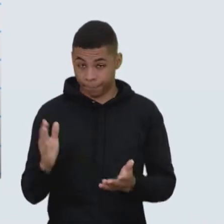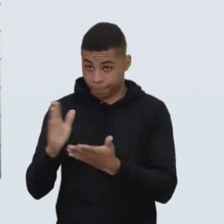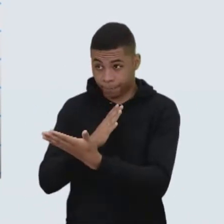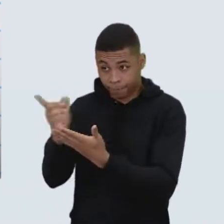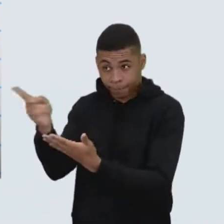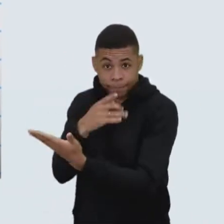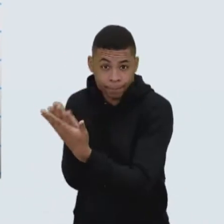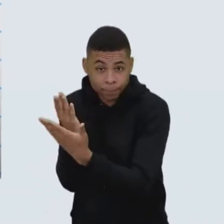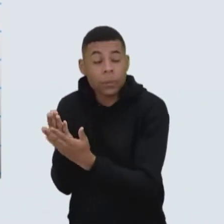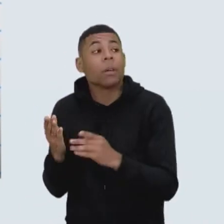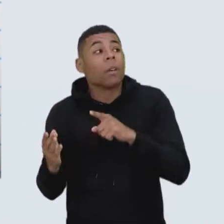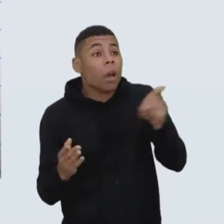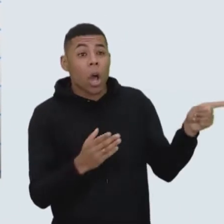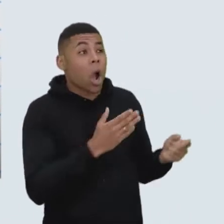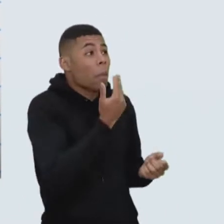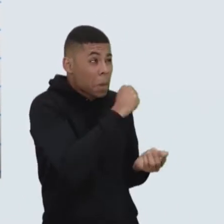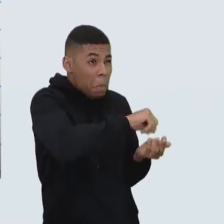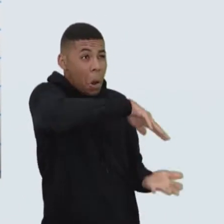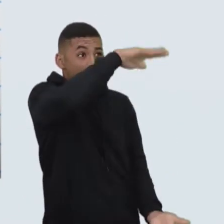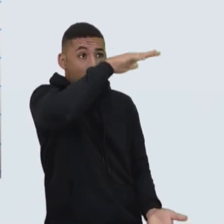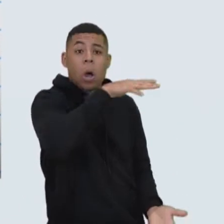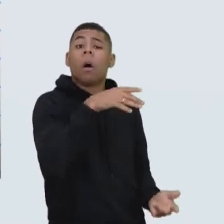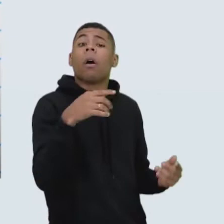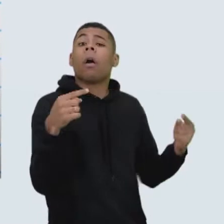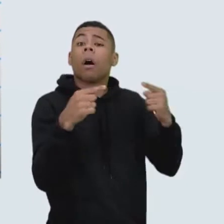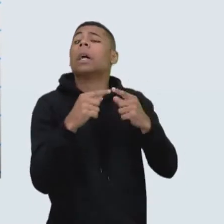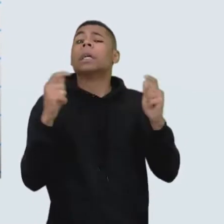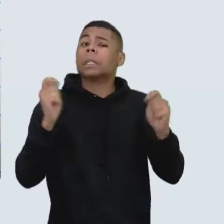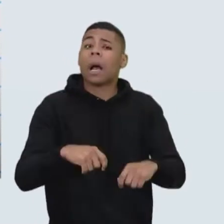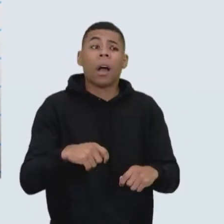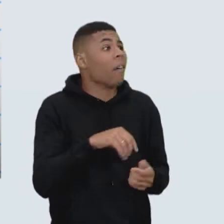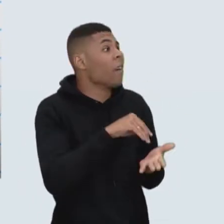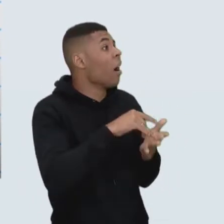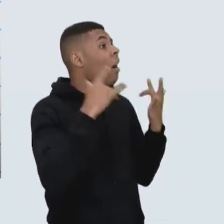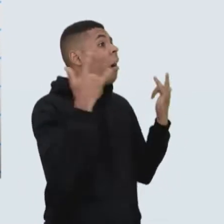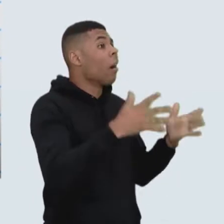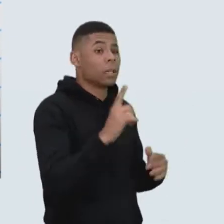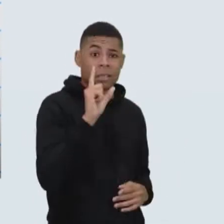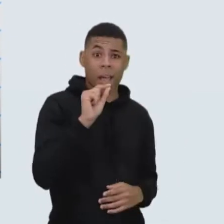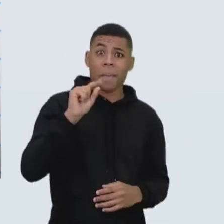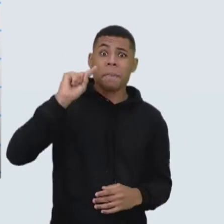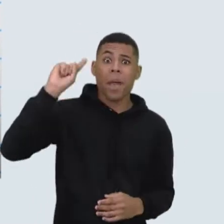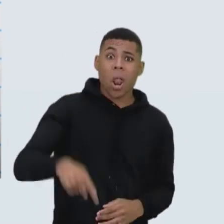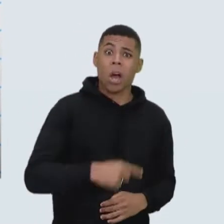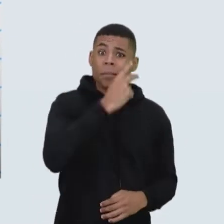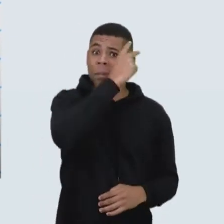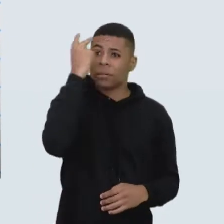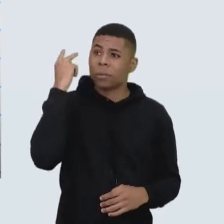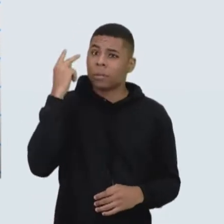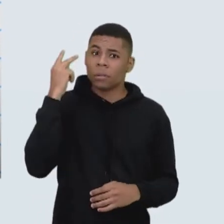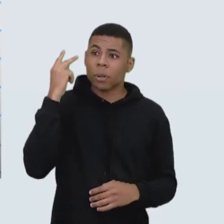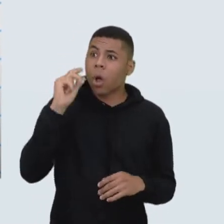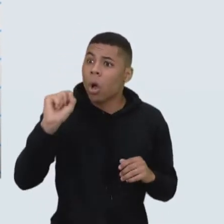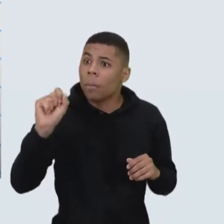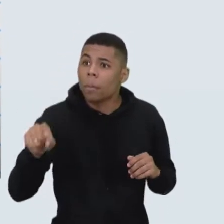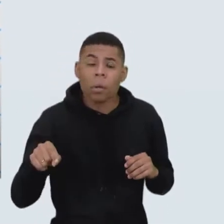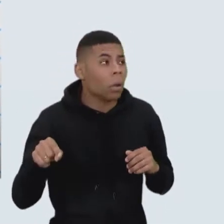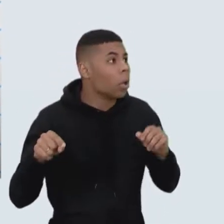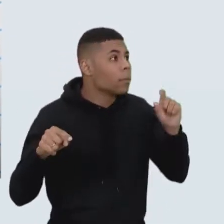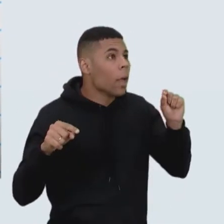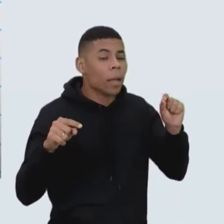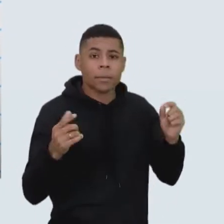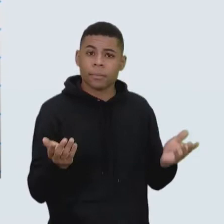para 10 bilhões de pessoas. E, infelizmente, embora haja produção suficiente para todos, problemas como a pobreza,